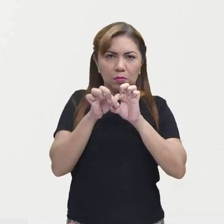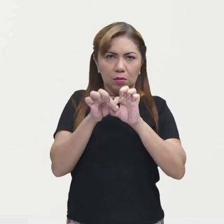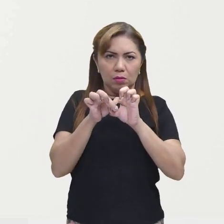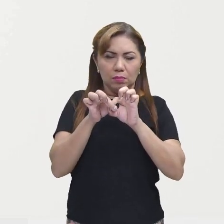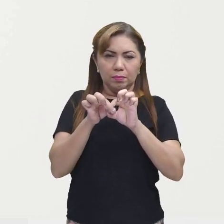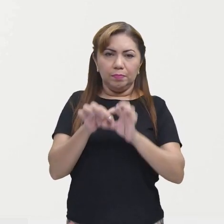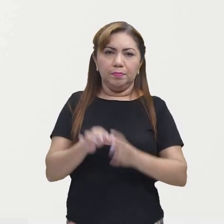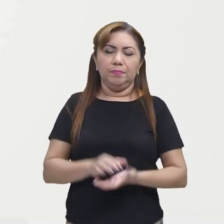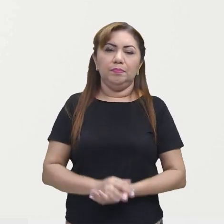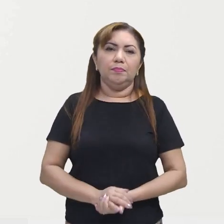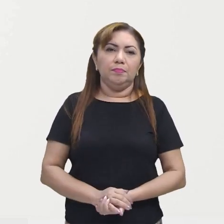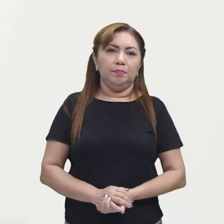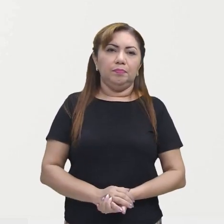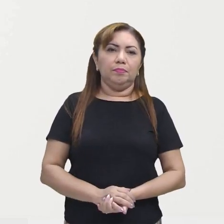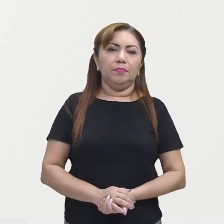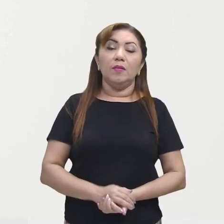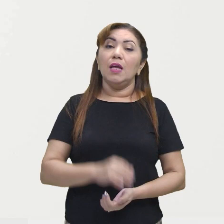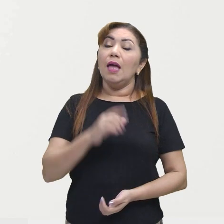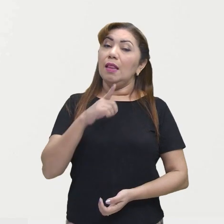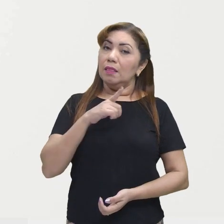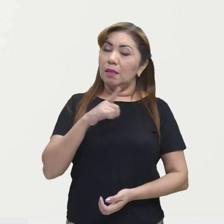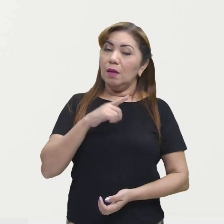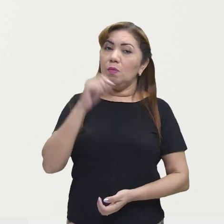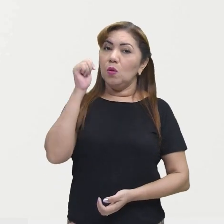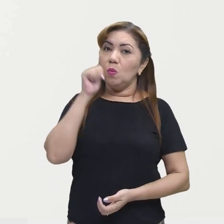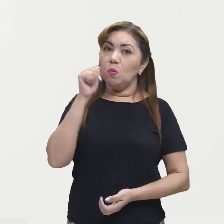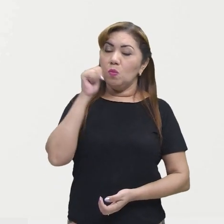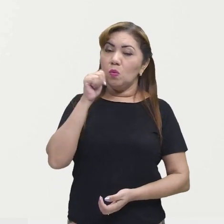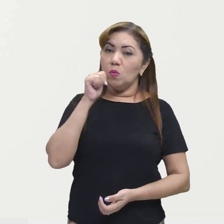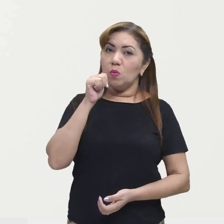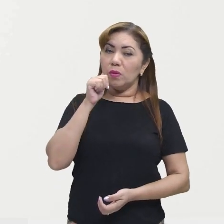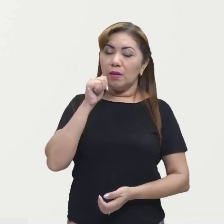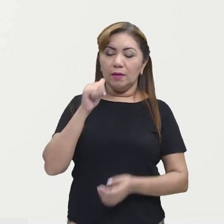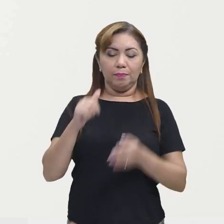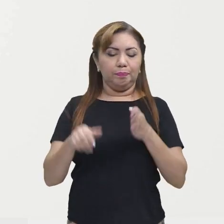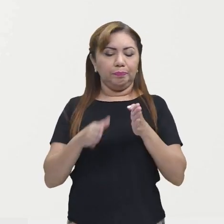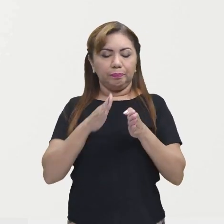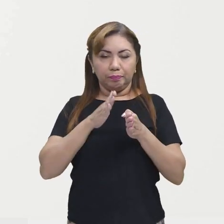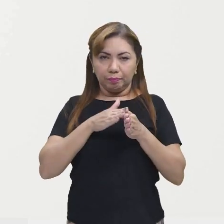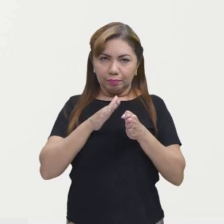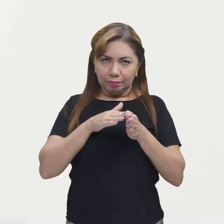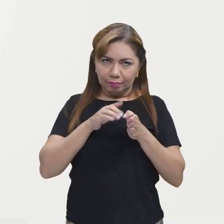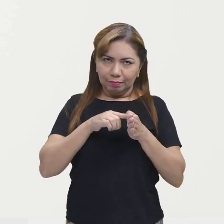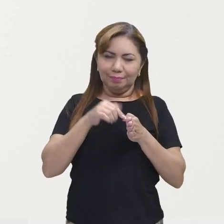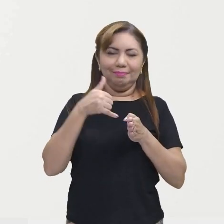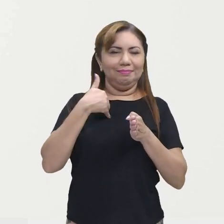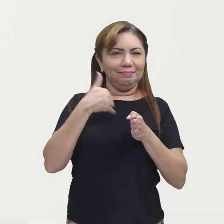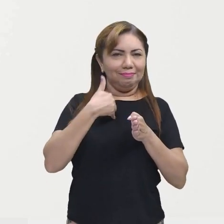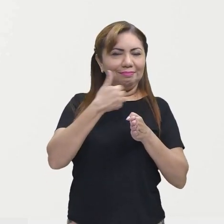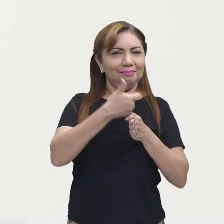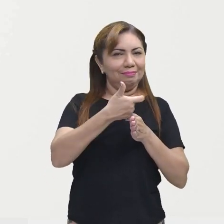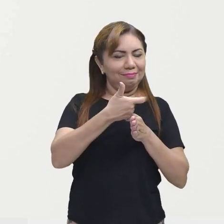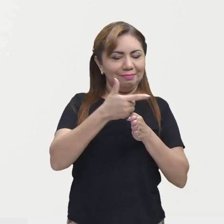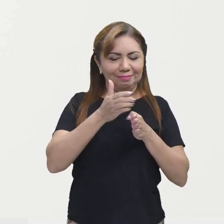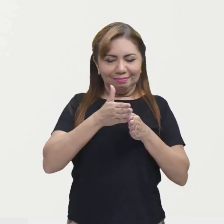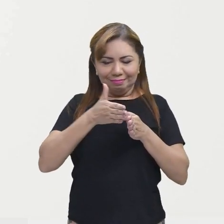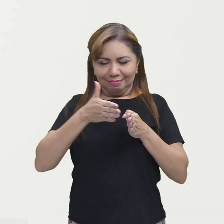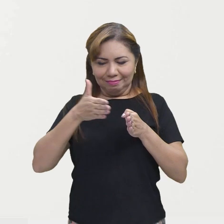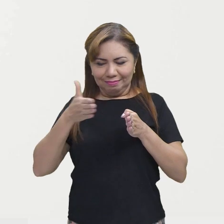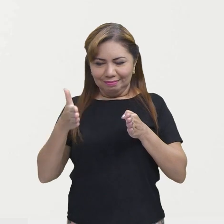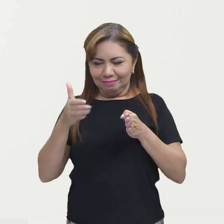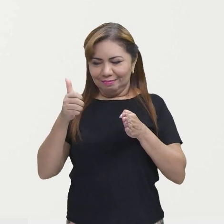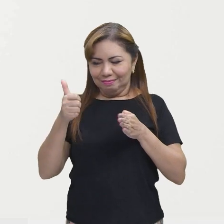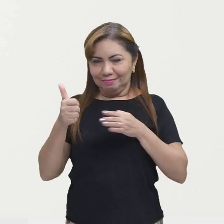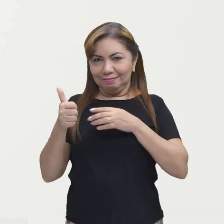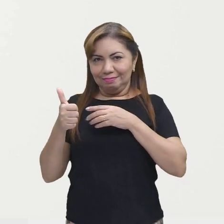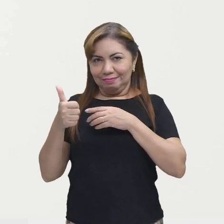E também nas meninas existe a puberdade, né? E algumas características diferentes dos meninos, como nós